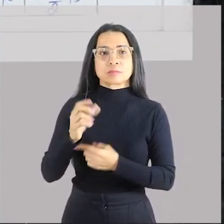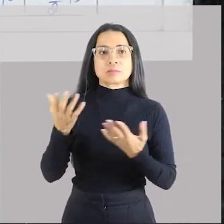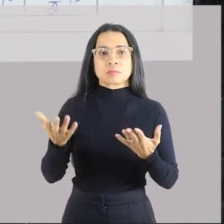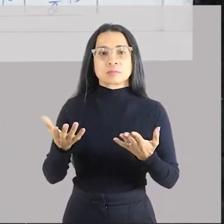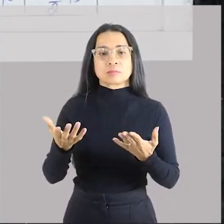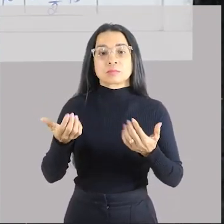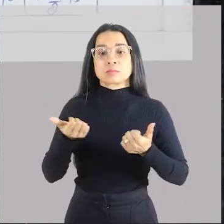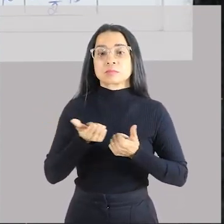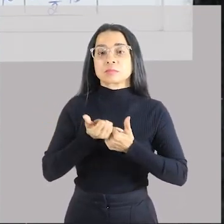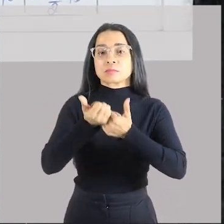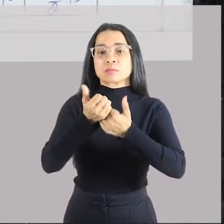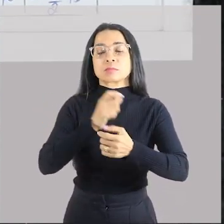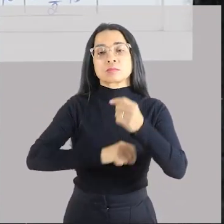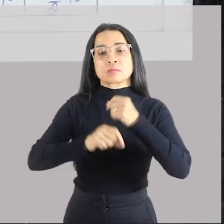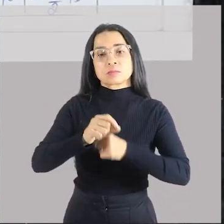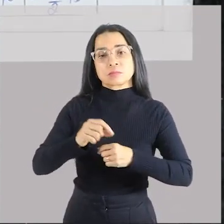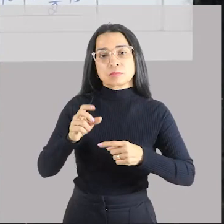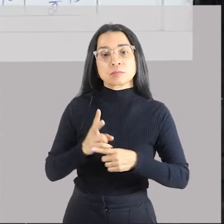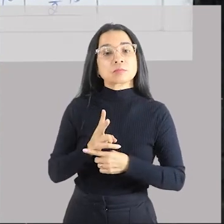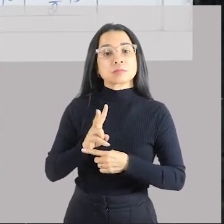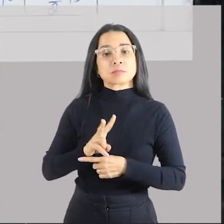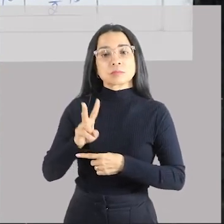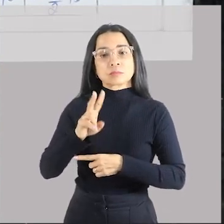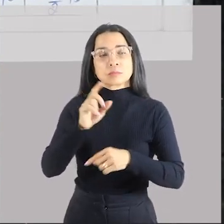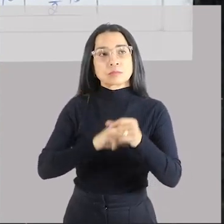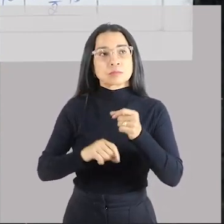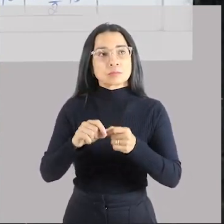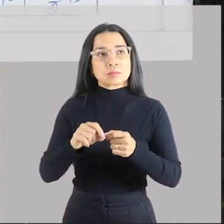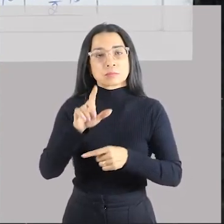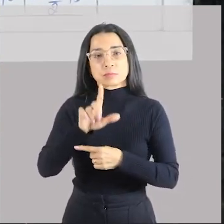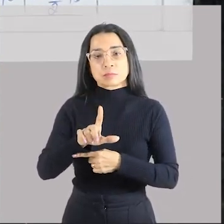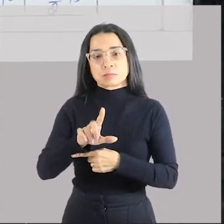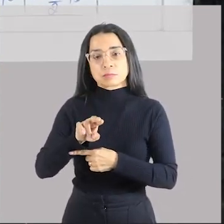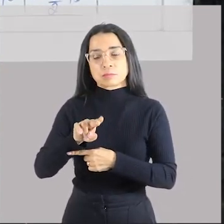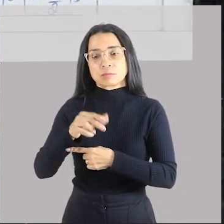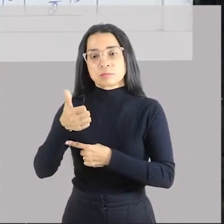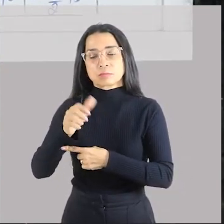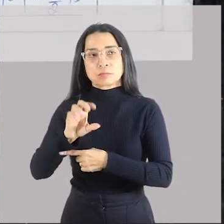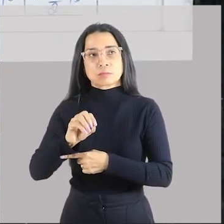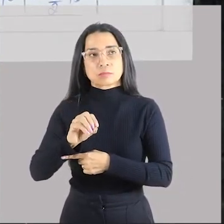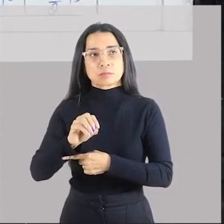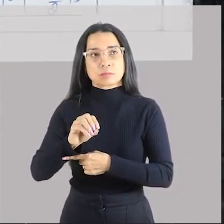Tá? Vamos substituir os valores. O lado vale 10,